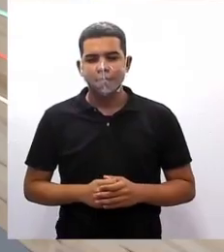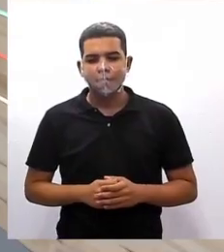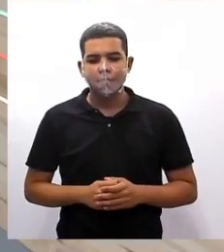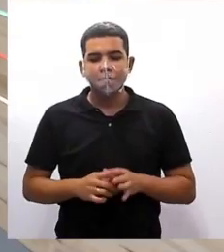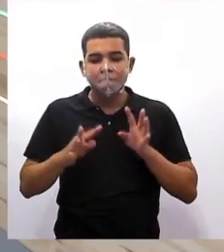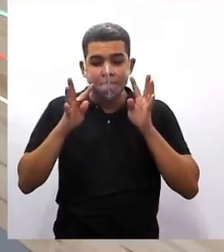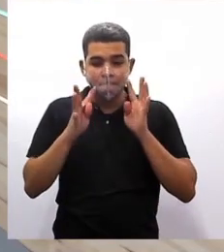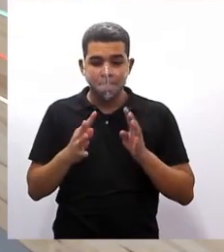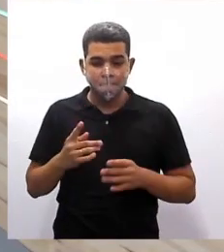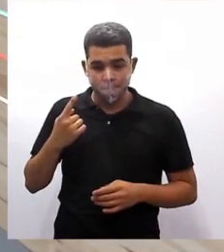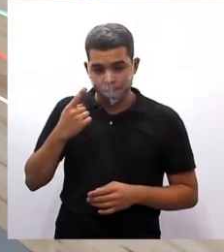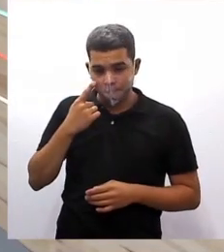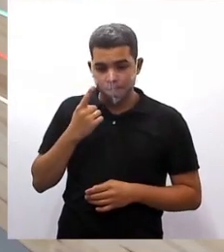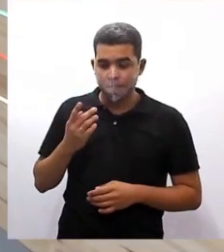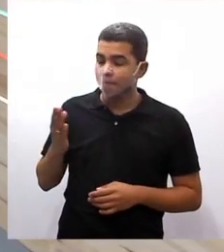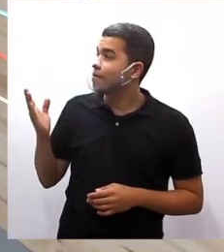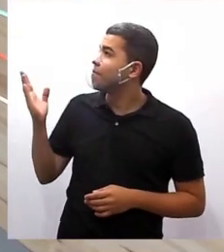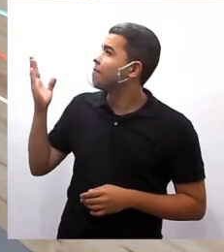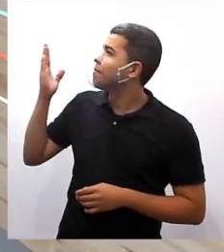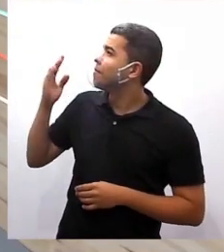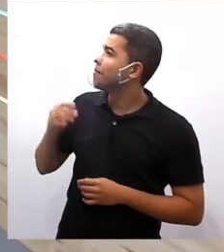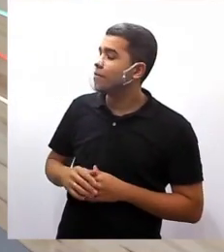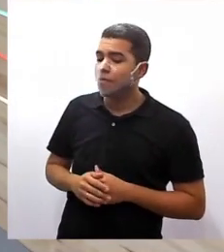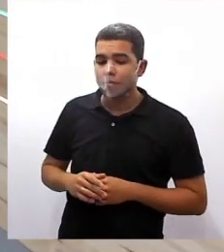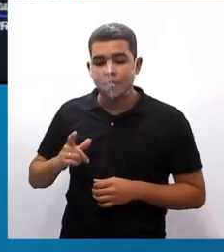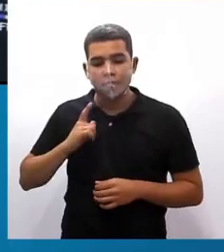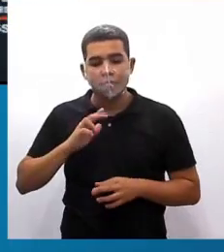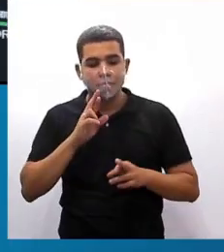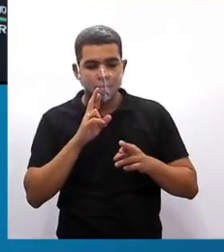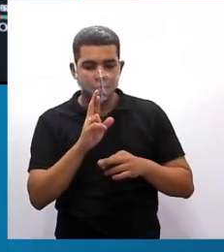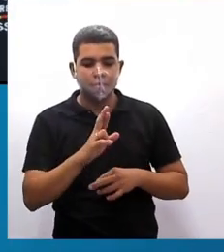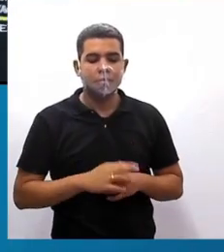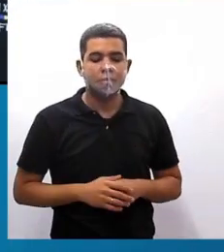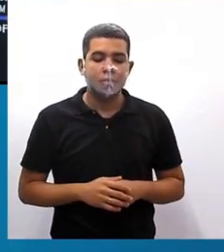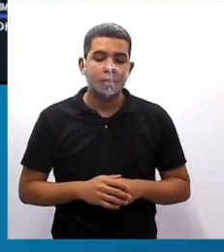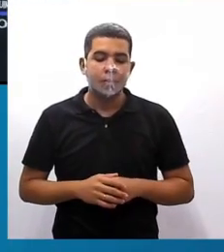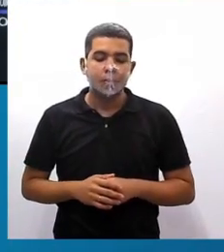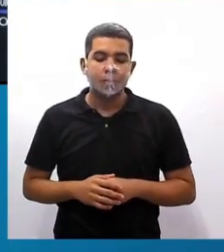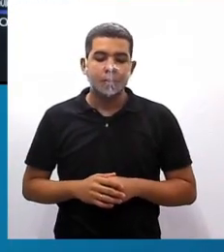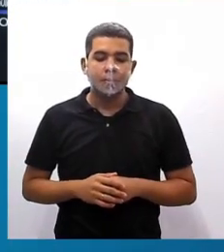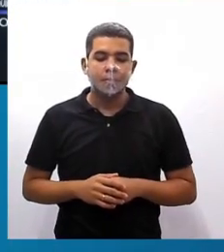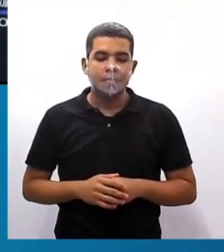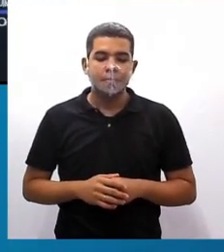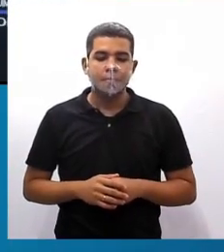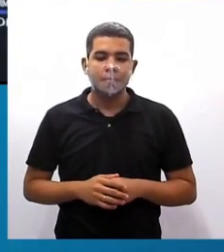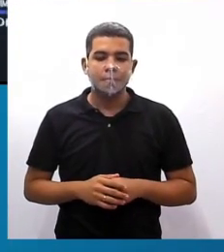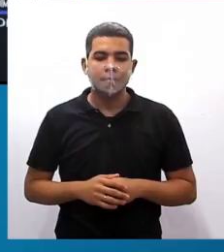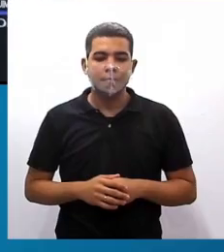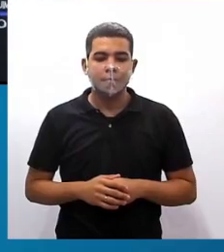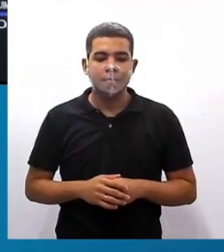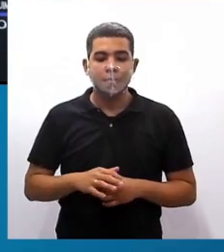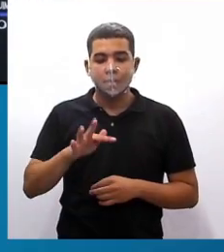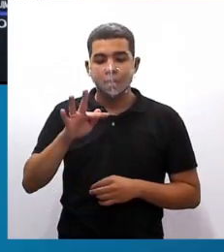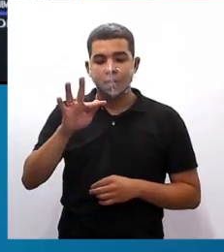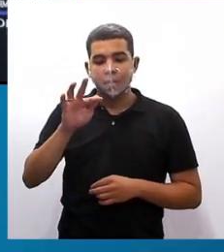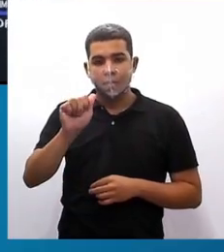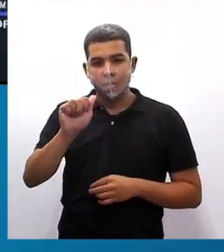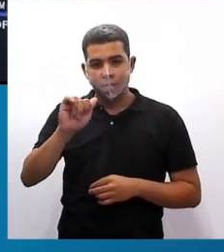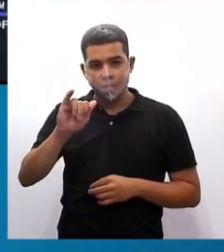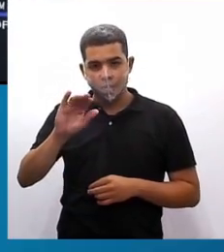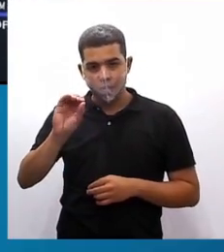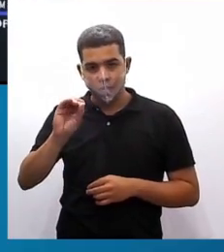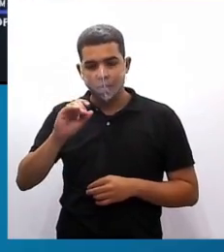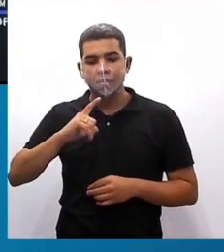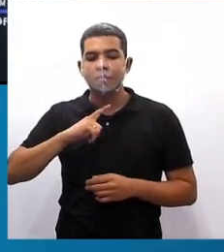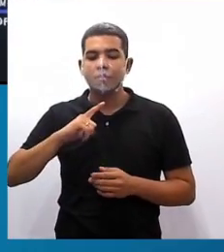aí na tela de vocês a resolução. Então, ó, seguinte. Veja que o Fábio tem 1,10 em